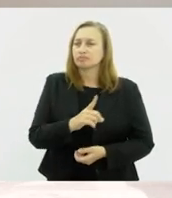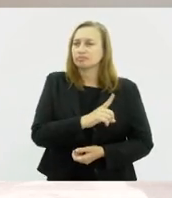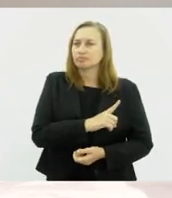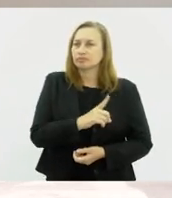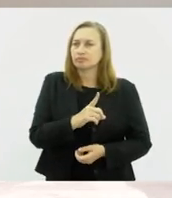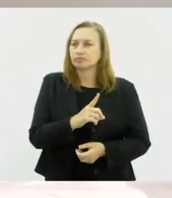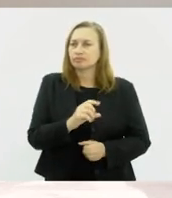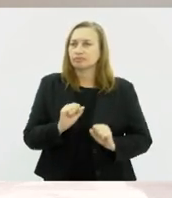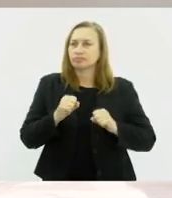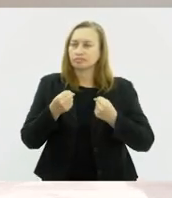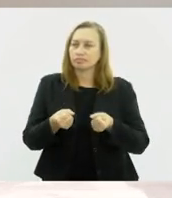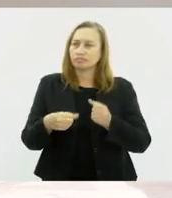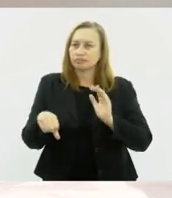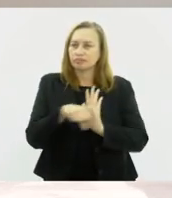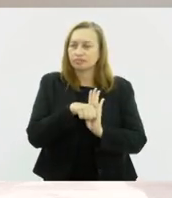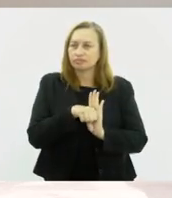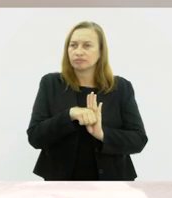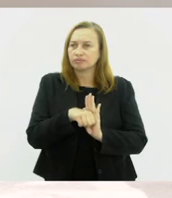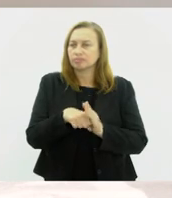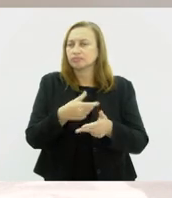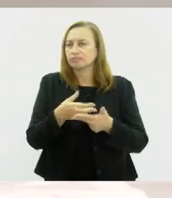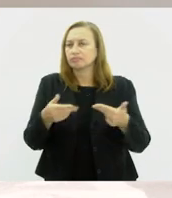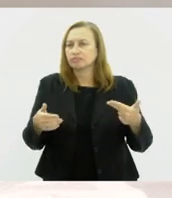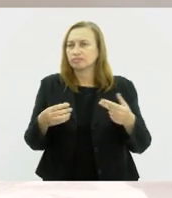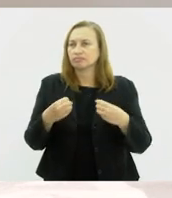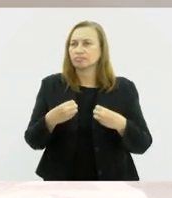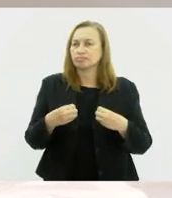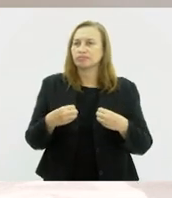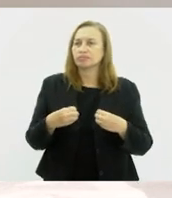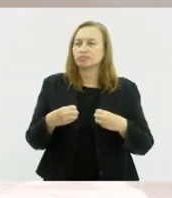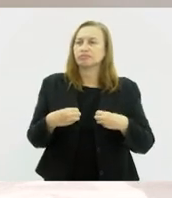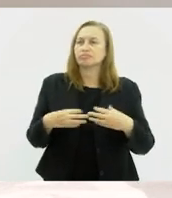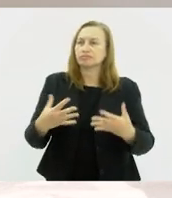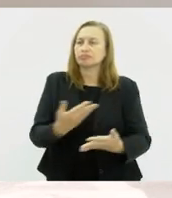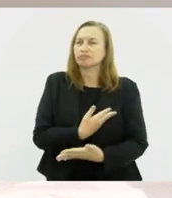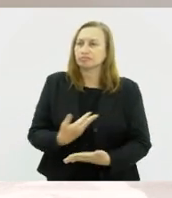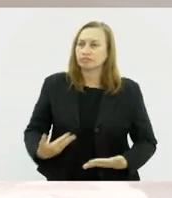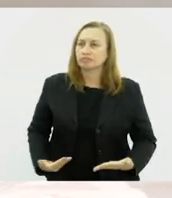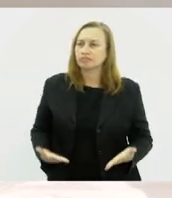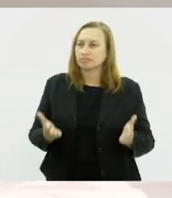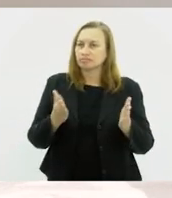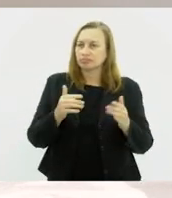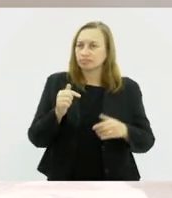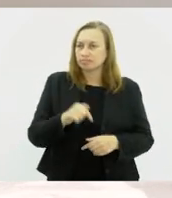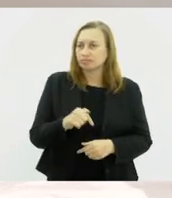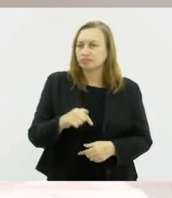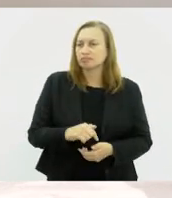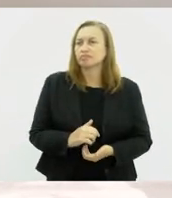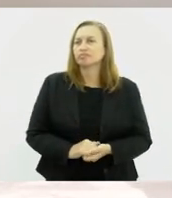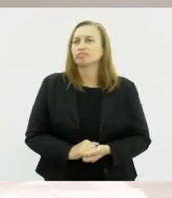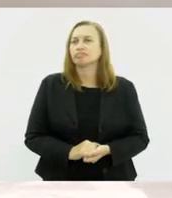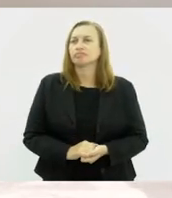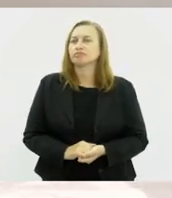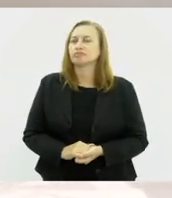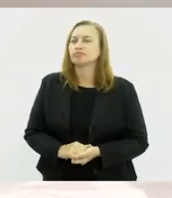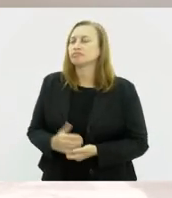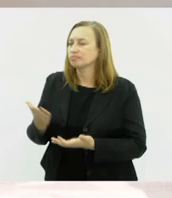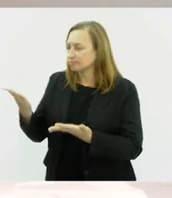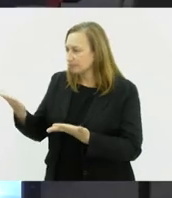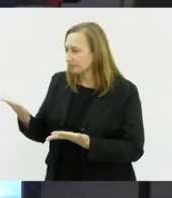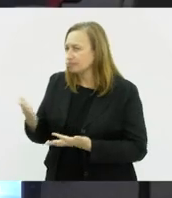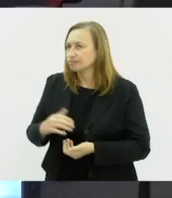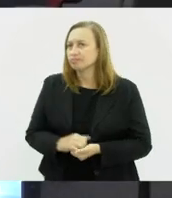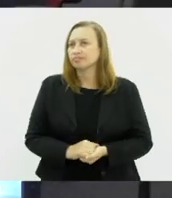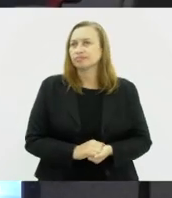Dra Lucia já participou de várias audiências aqui tem eh uma participação qualificada por favor a palavra é